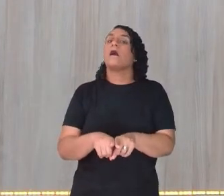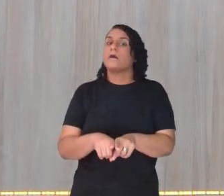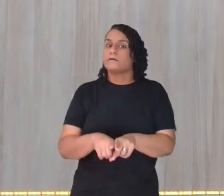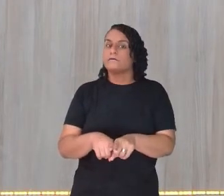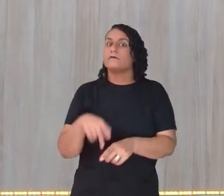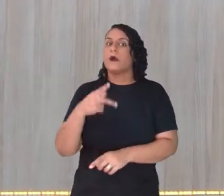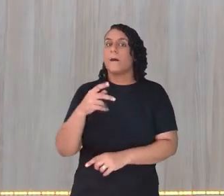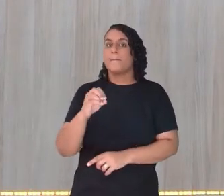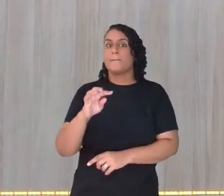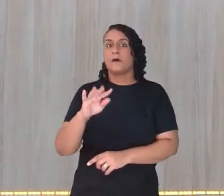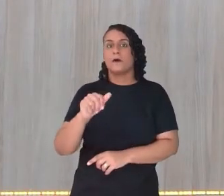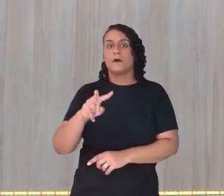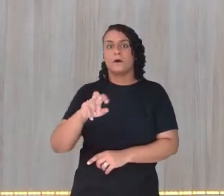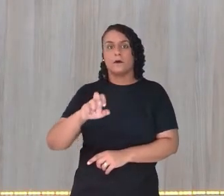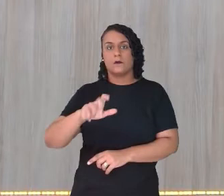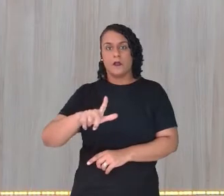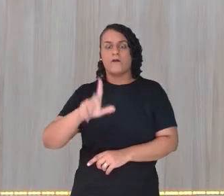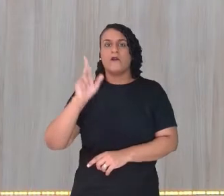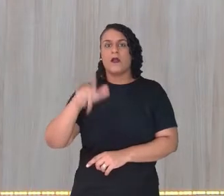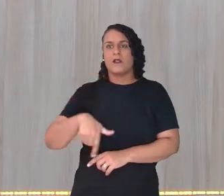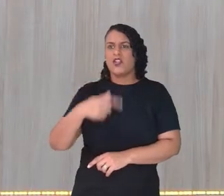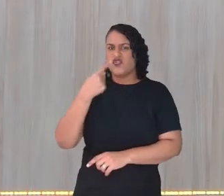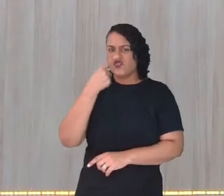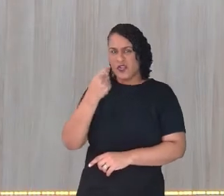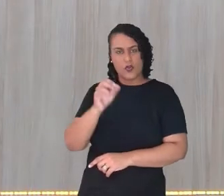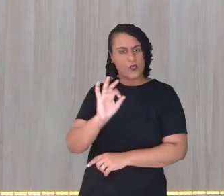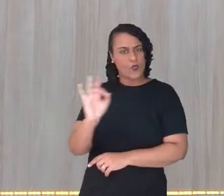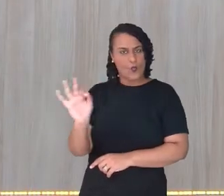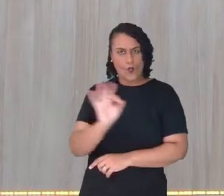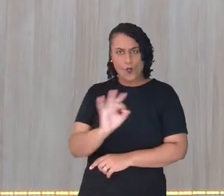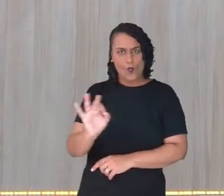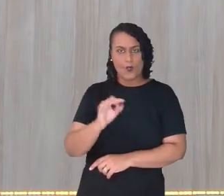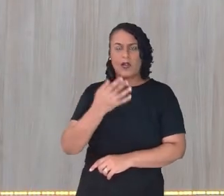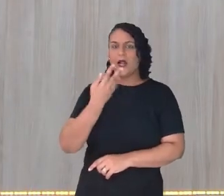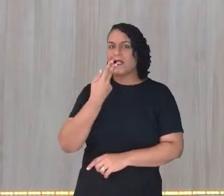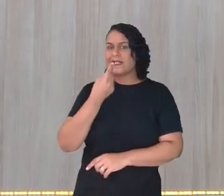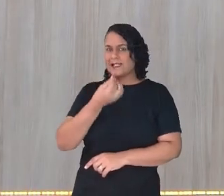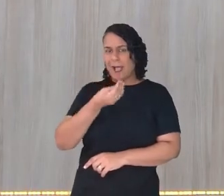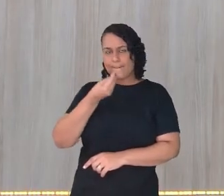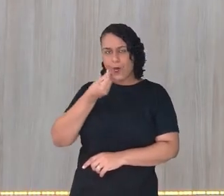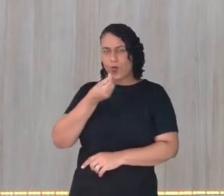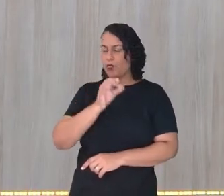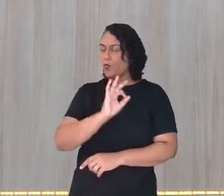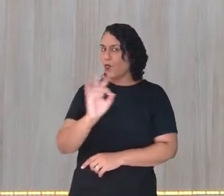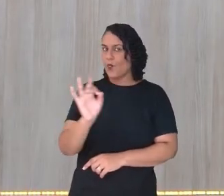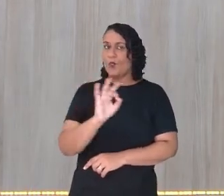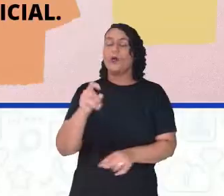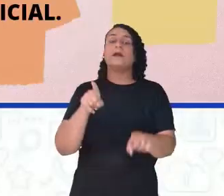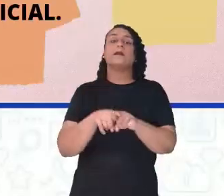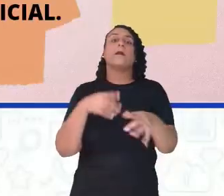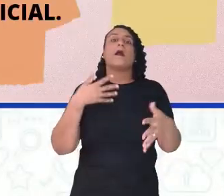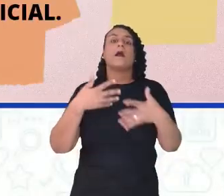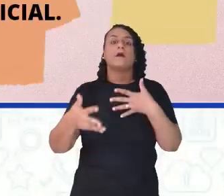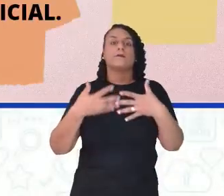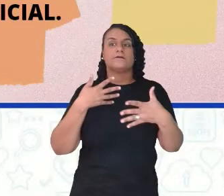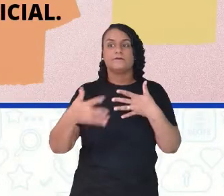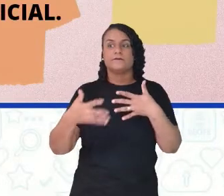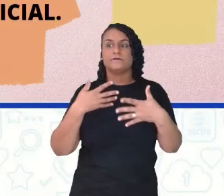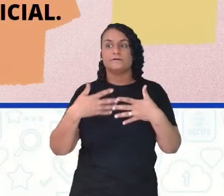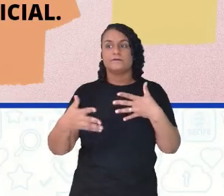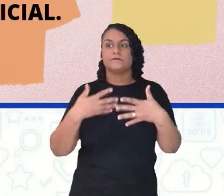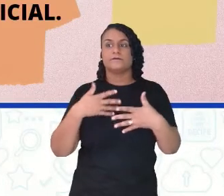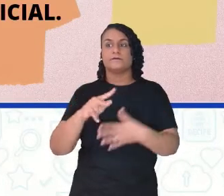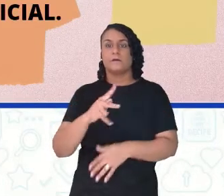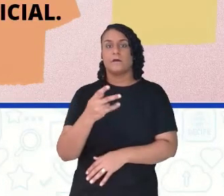potável, ela é incolor, ela é insípida, ela é insossa, ela é hialina, né? E ela é cristalina. Hialina porque ela é